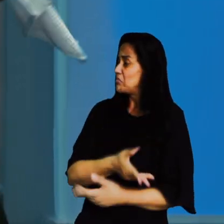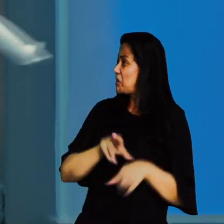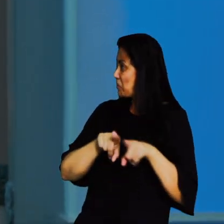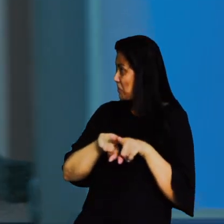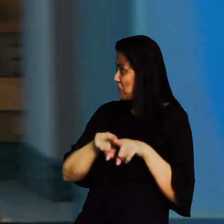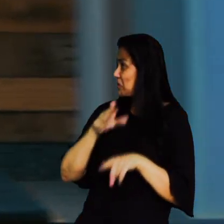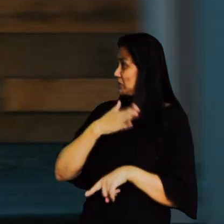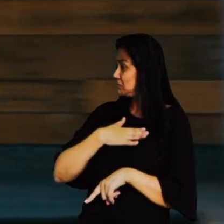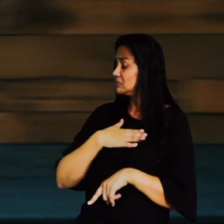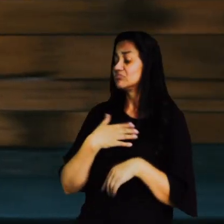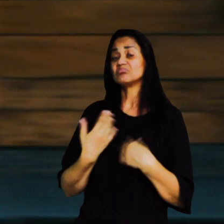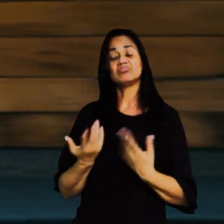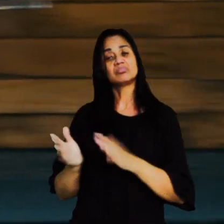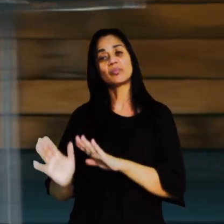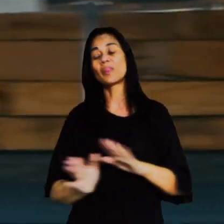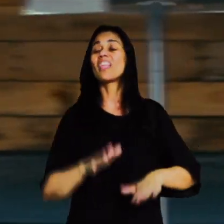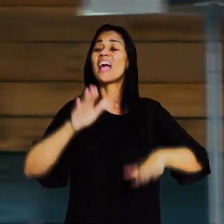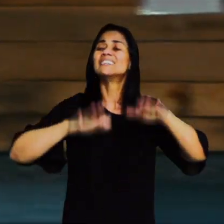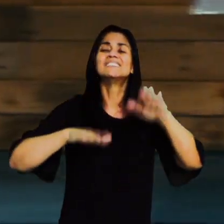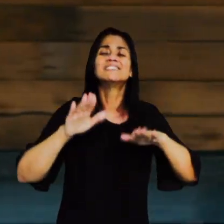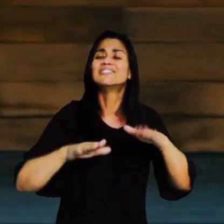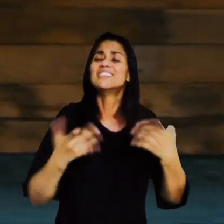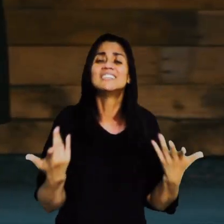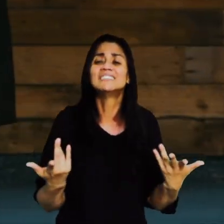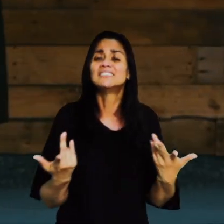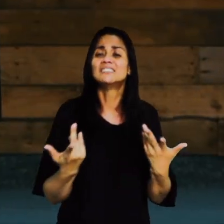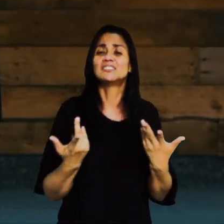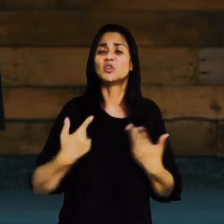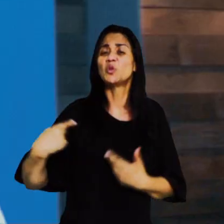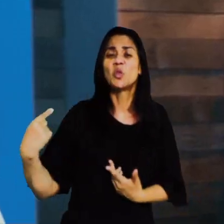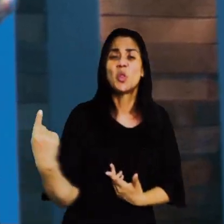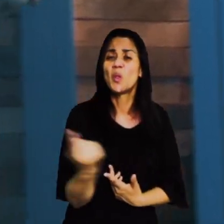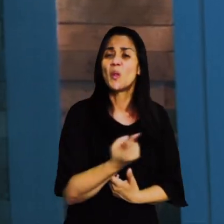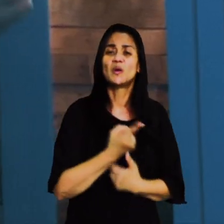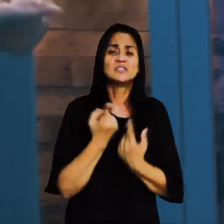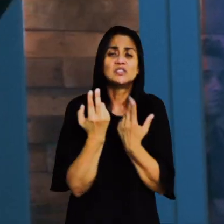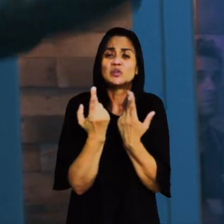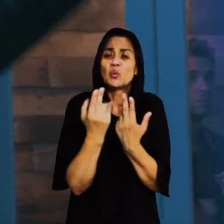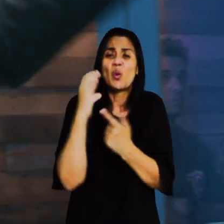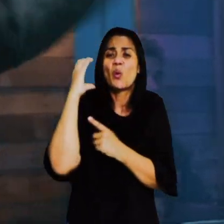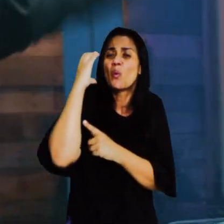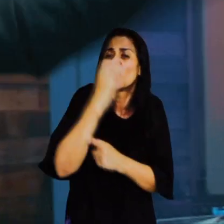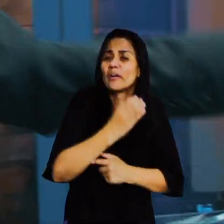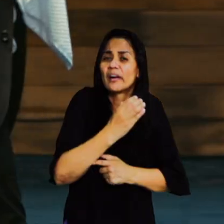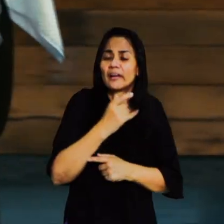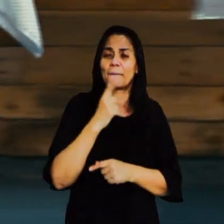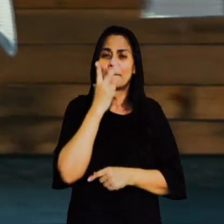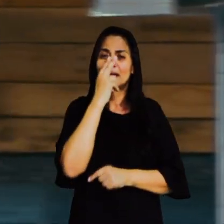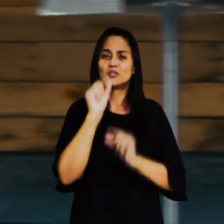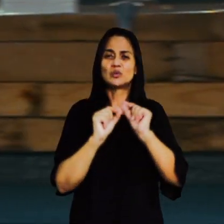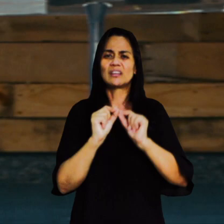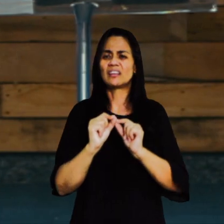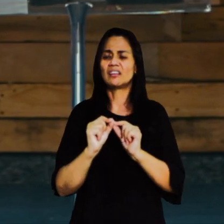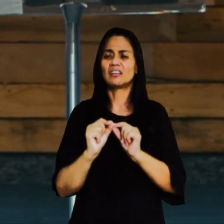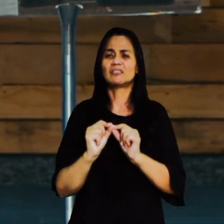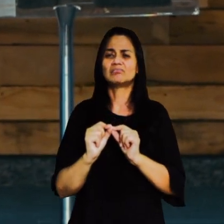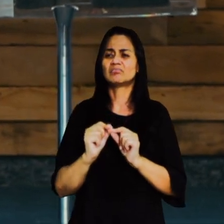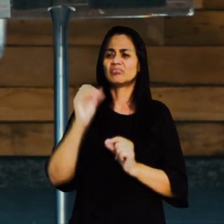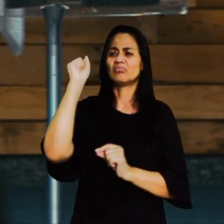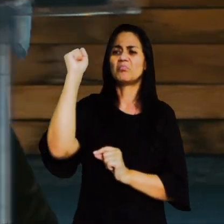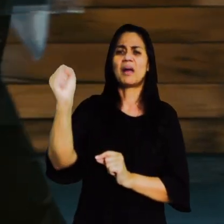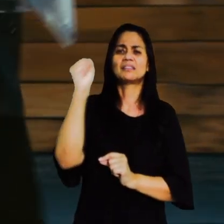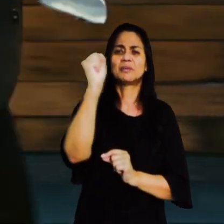E muitas vezes nós estamos matando o próximo e não estamos nem aí para o que está acontecendo com o próximo através das nossas